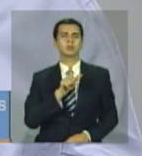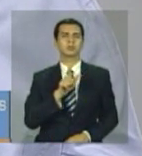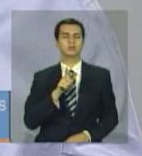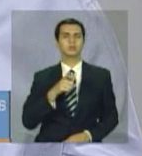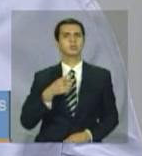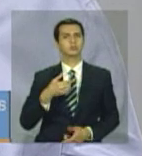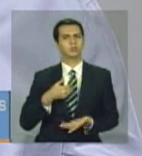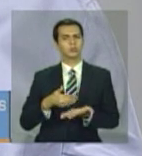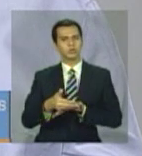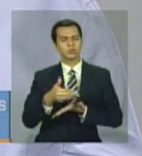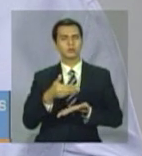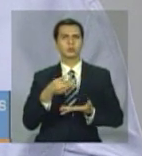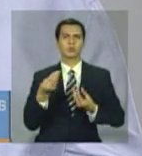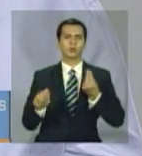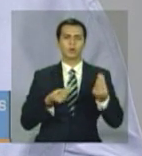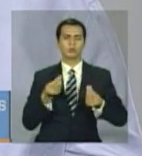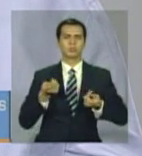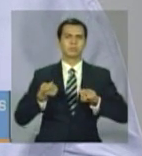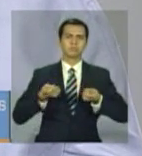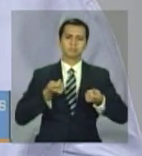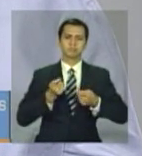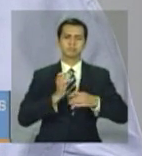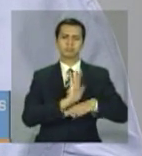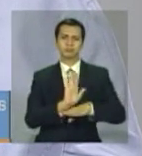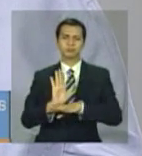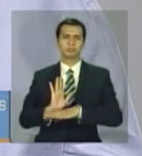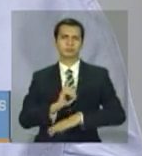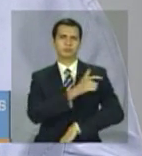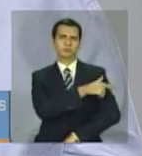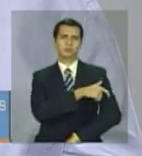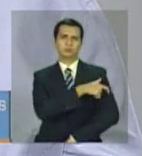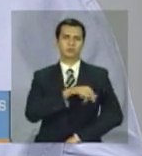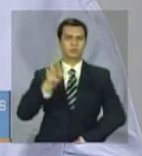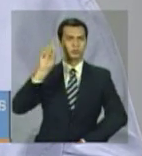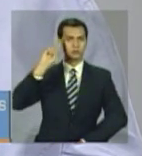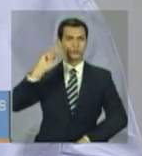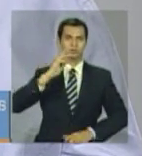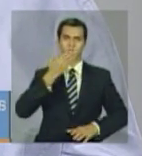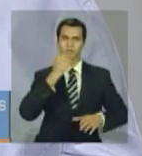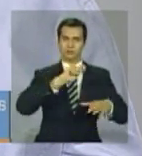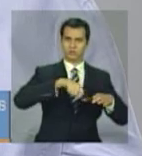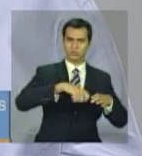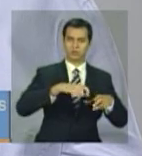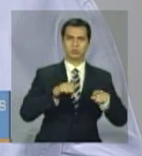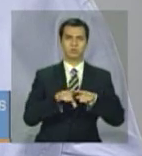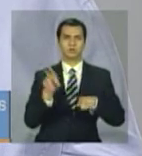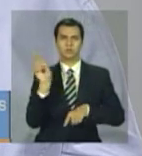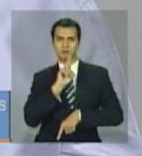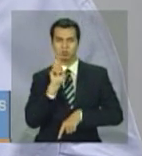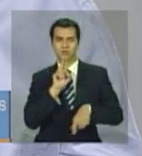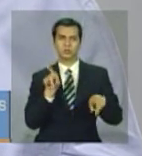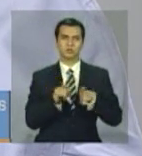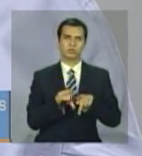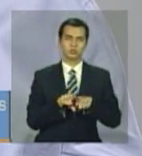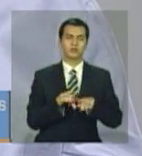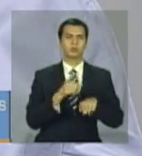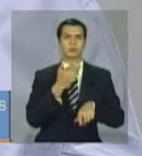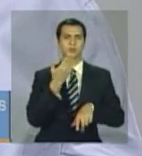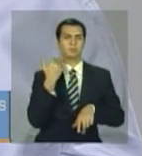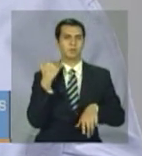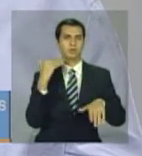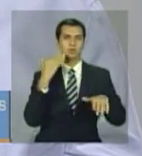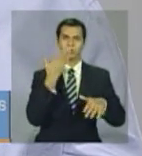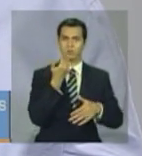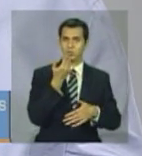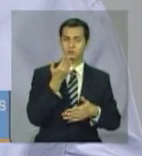gestores do restaurante. Né? Então, nós começamos a perceber que os gestores das cozinhas, dos bancos de alimento, começaram a participar